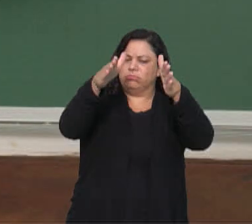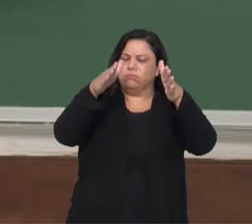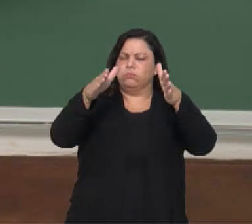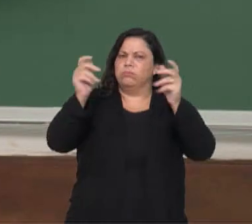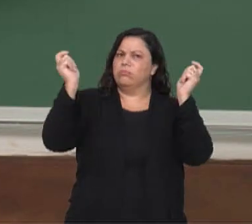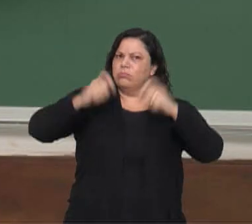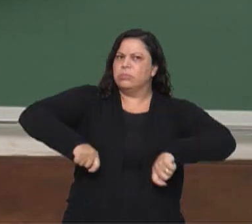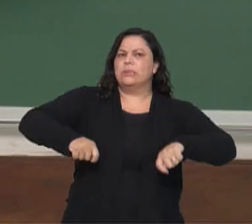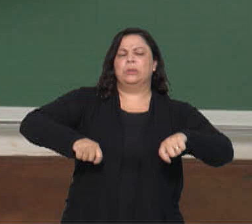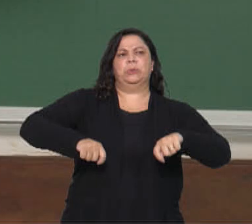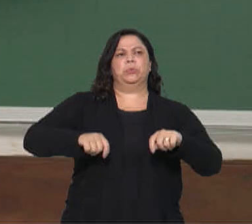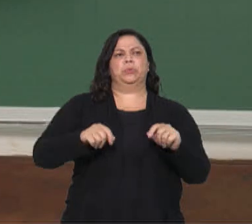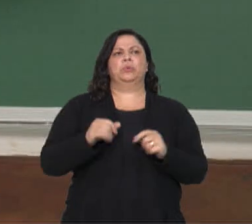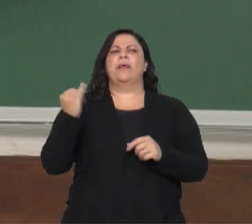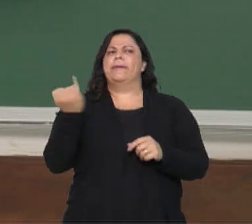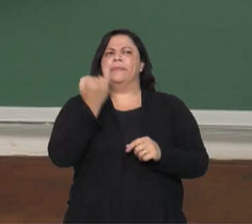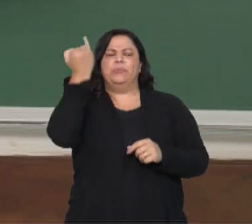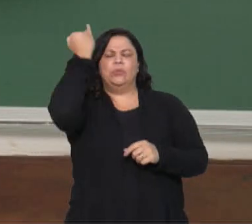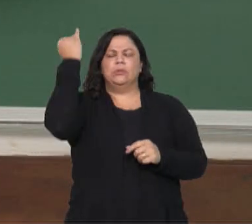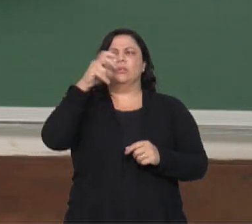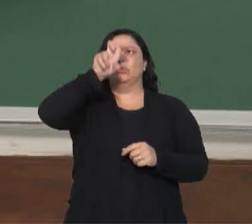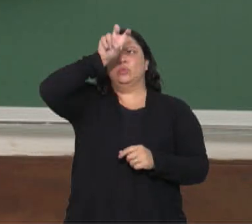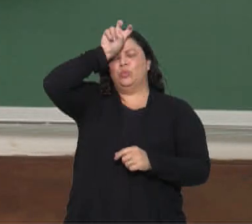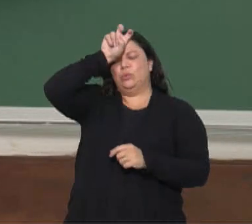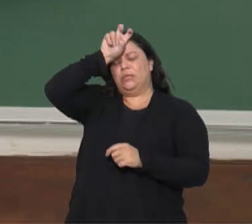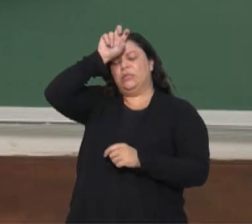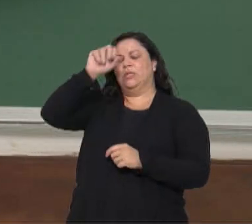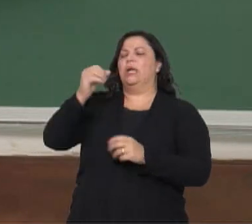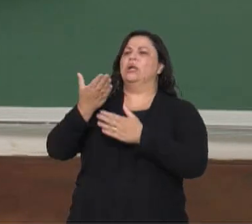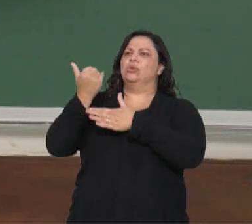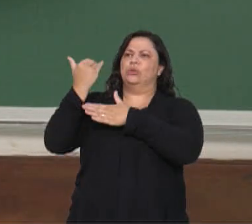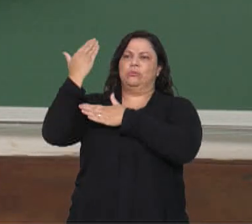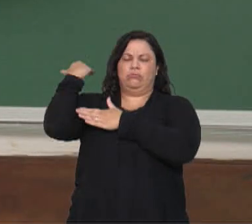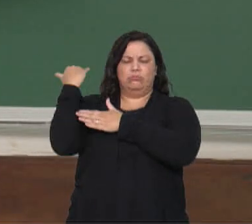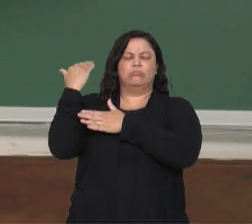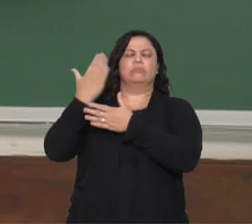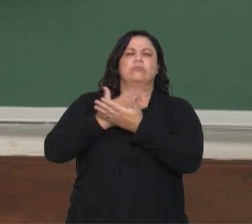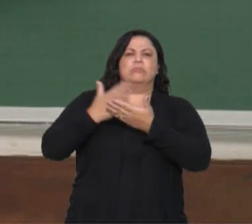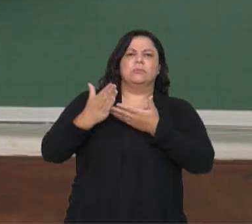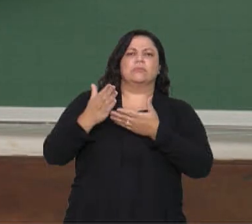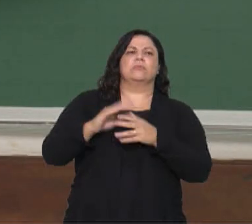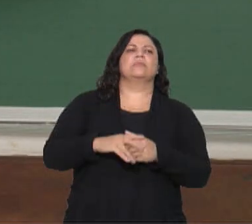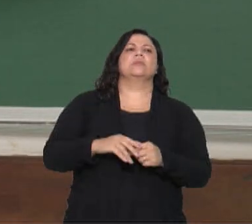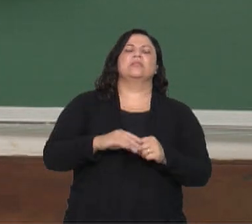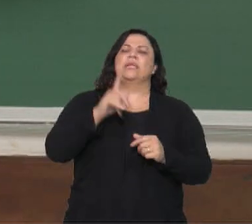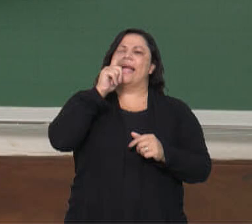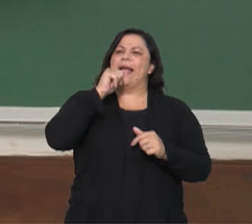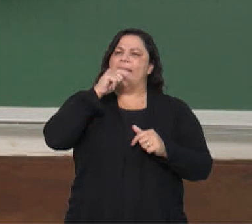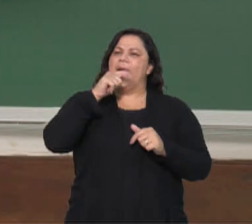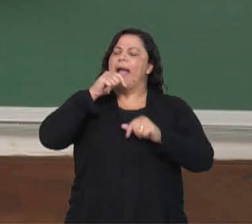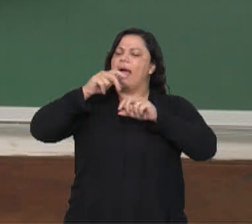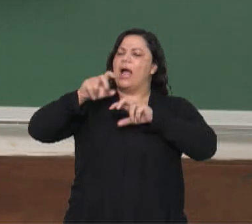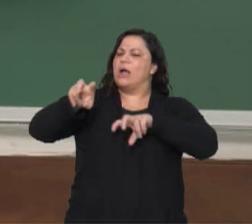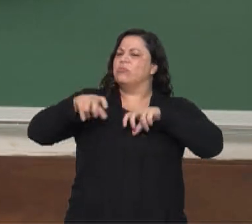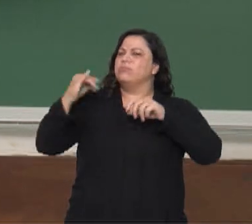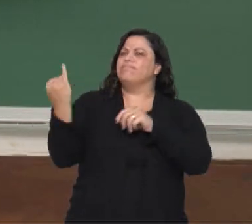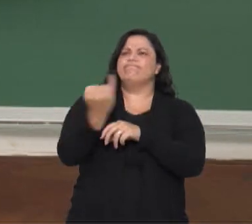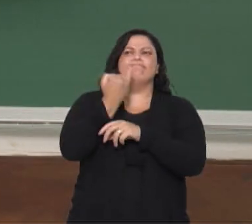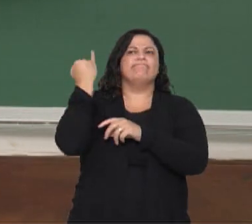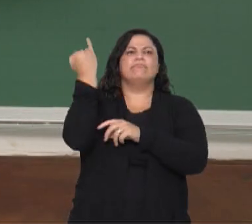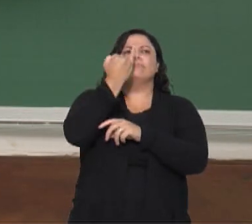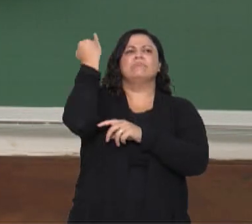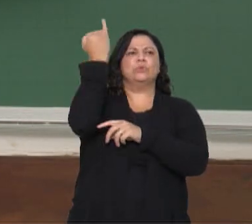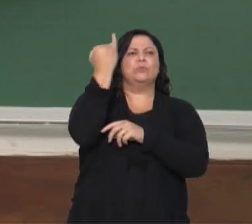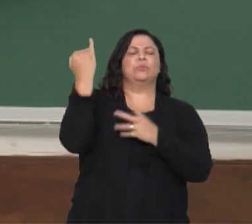civilização fluvial. Inclusive, o Egito Antigo seria uma das civilizações fluviais, junto com China, Índia e Mesopotâmia.